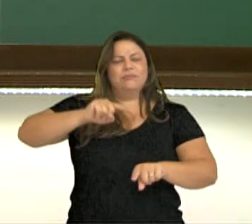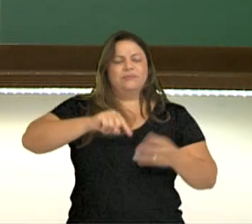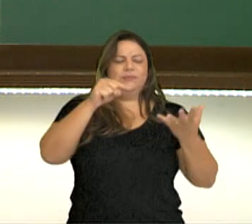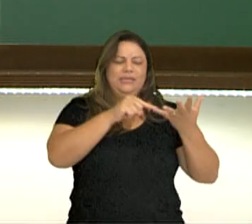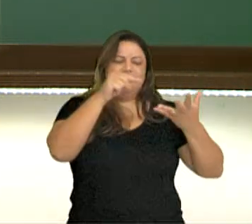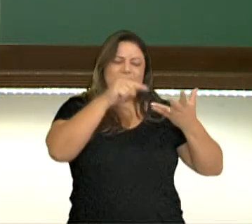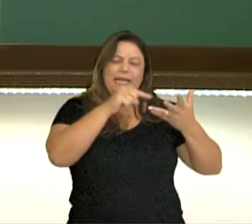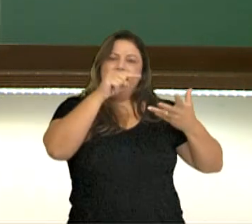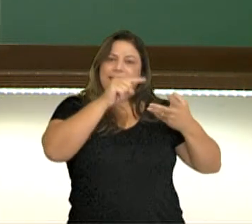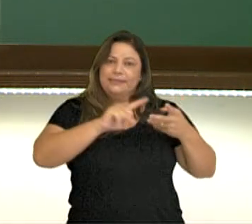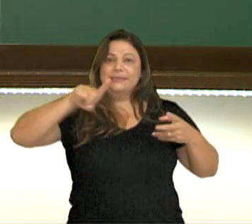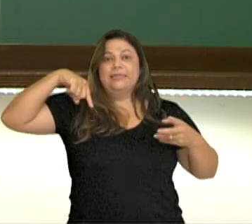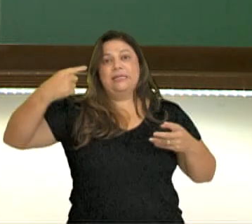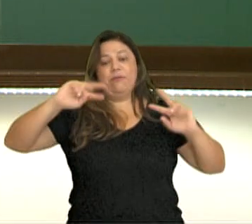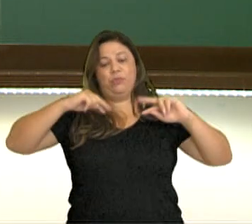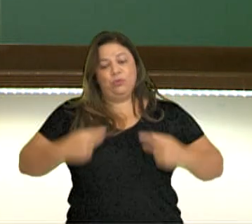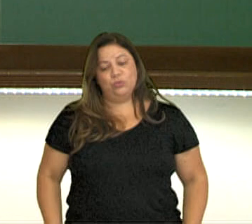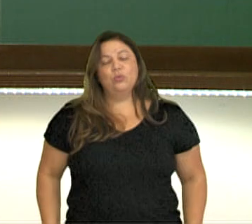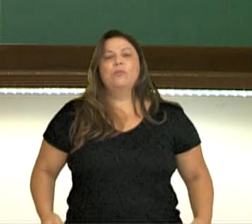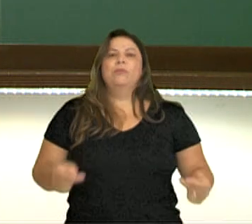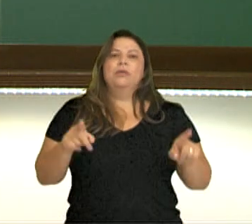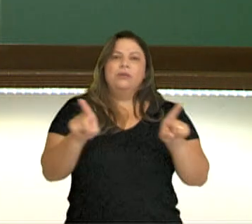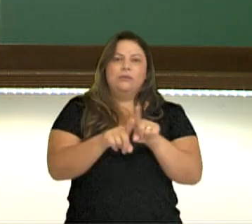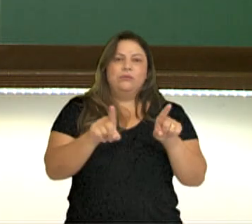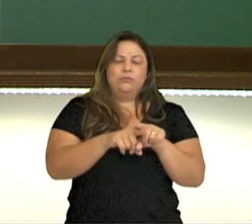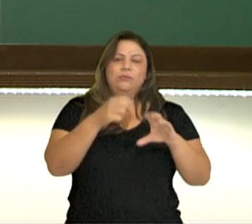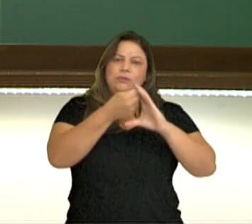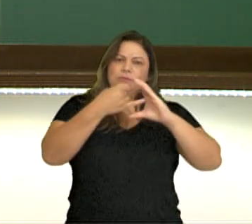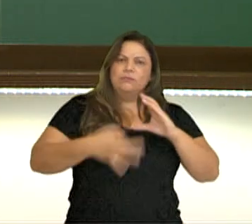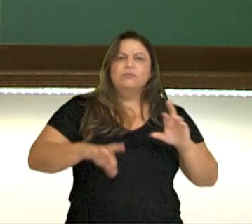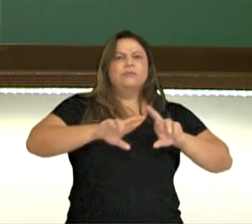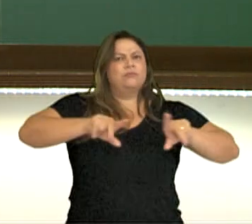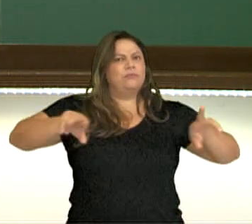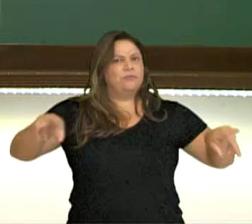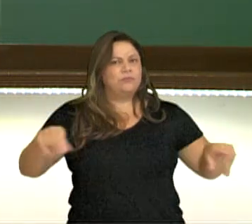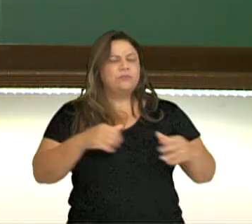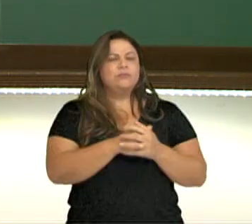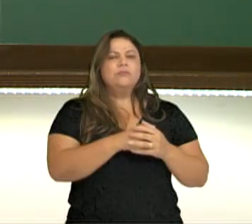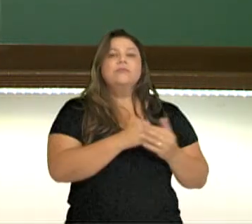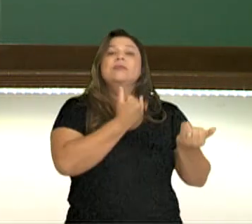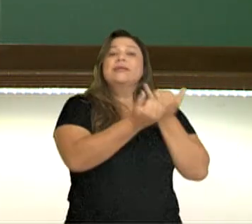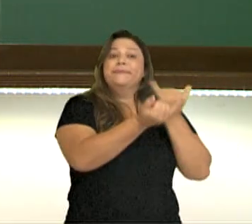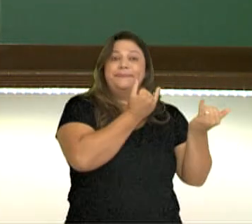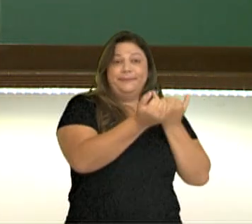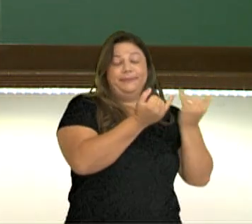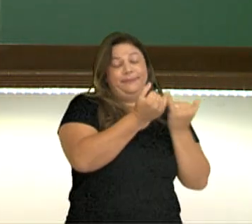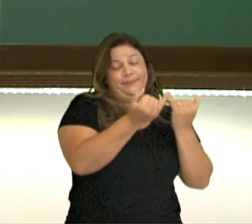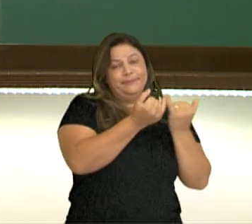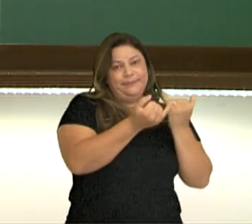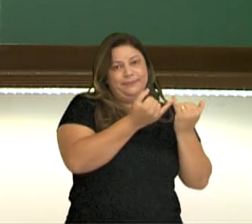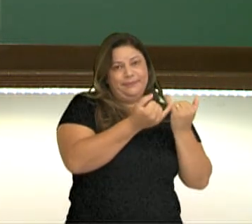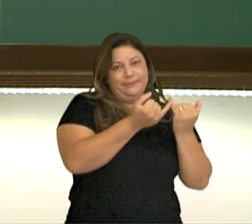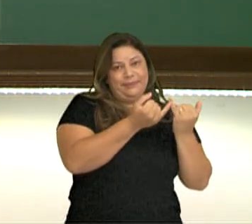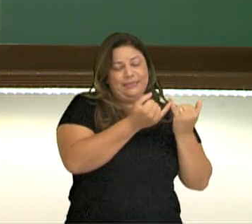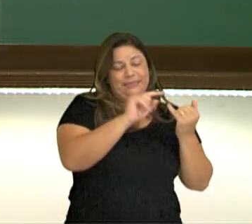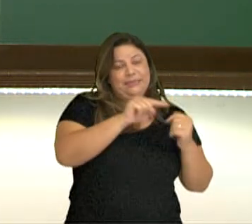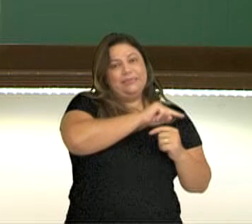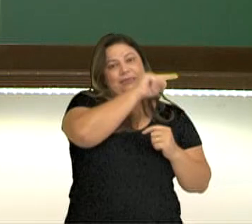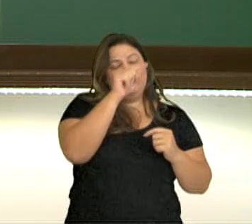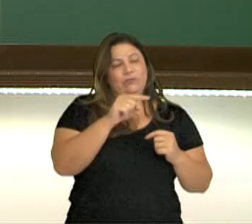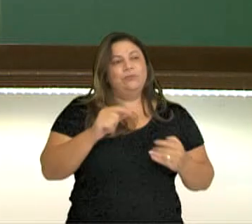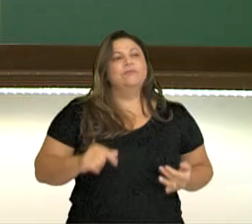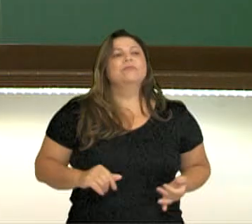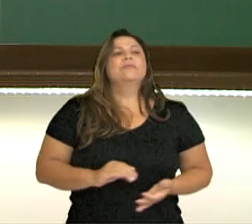seres humanos, porque o pangolim e o humano ali tem uma característica, tem características em comuns maiores do que se comparado diretamente com o do morcego.